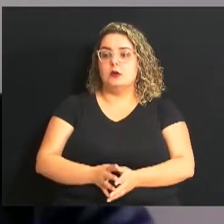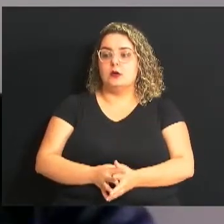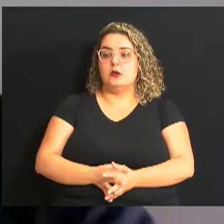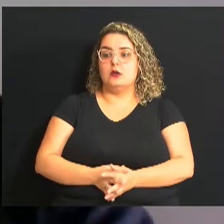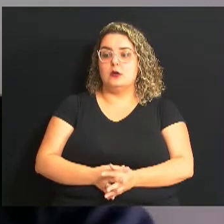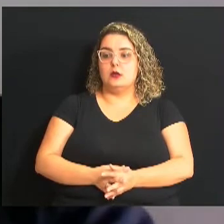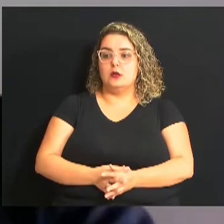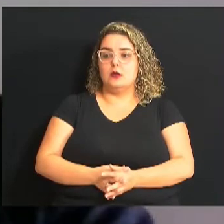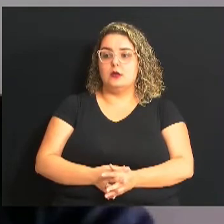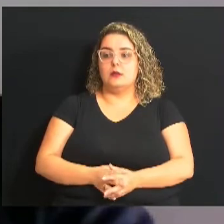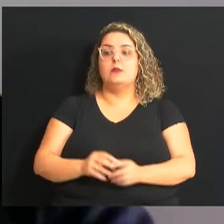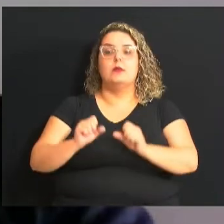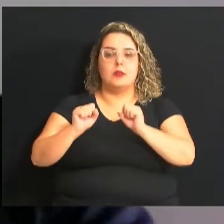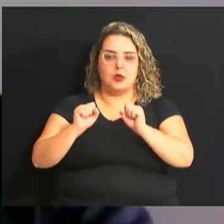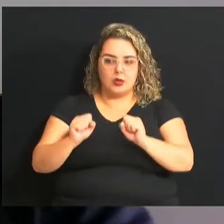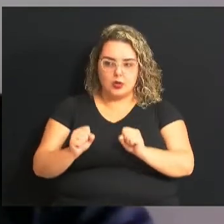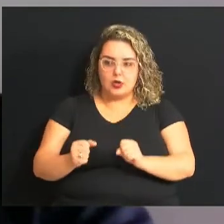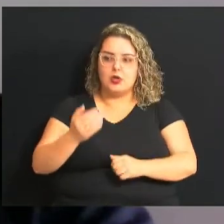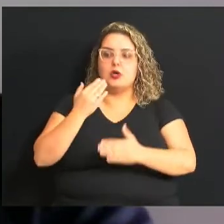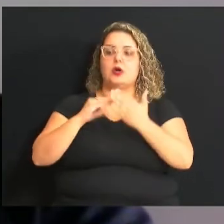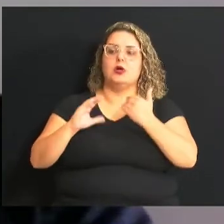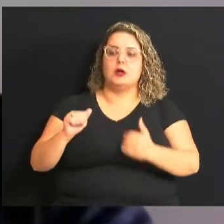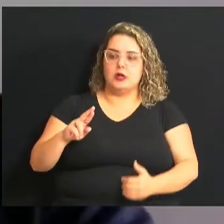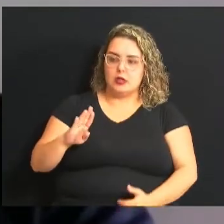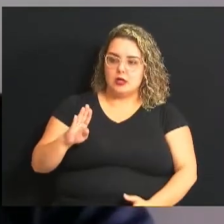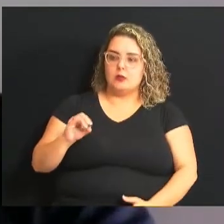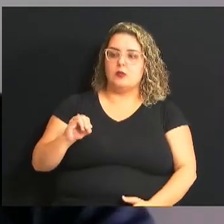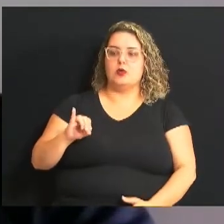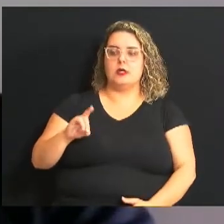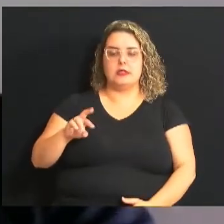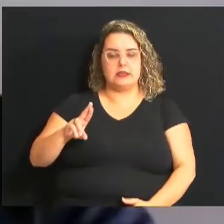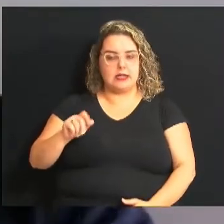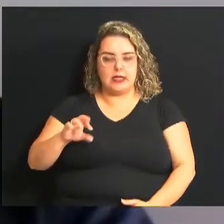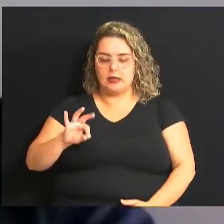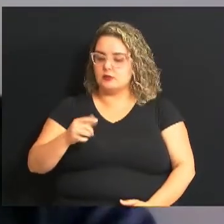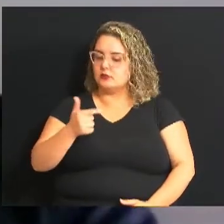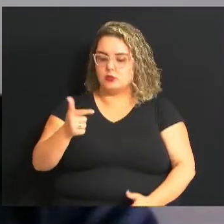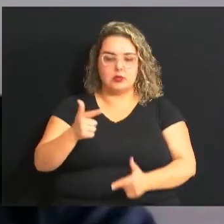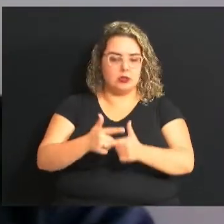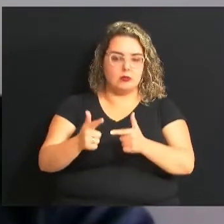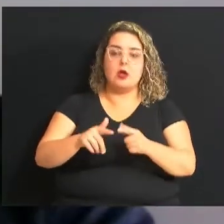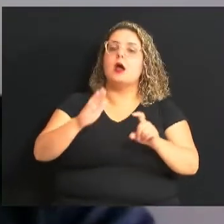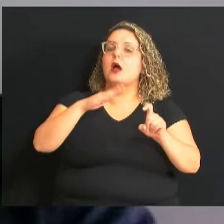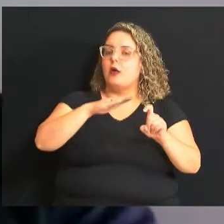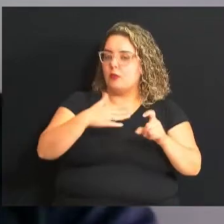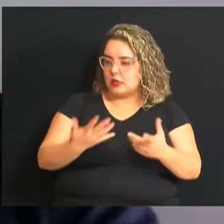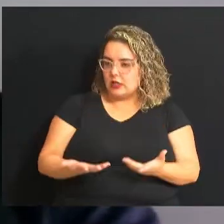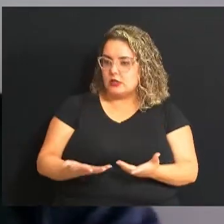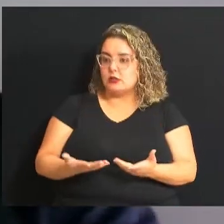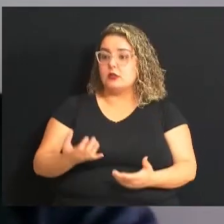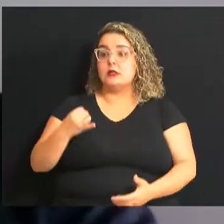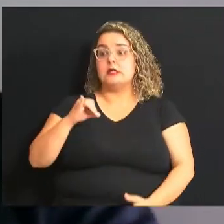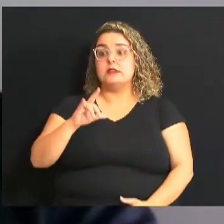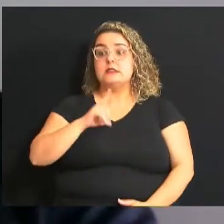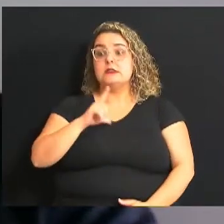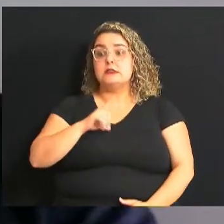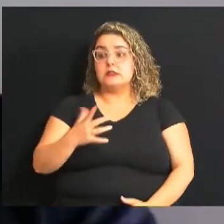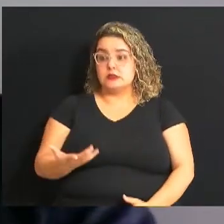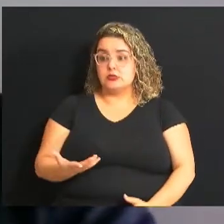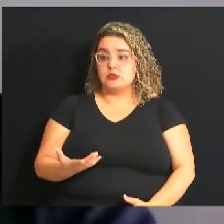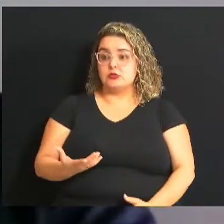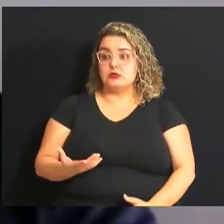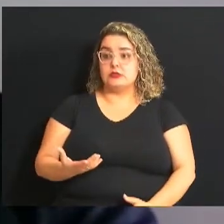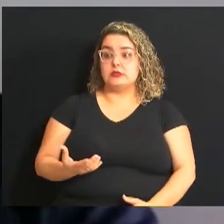Claro, com certeza, pode comer o carboidrato antes de dormir, sim, não tem problema nenhum, tá? Isso é um mito. Se estiver dentro das suas